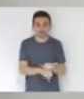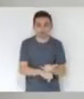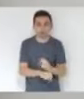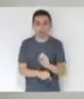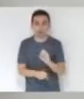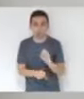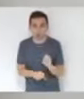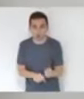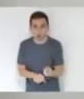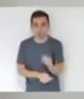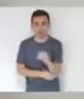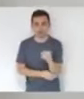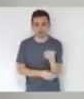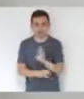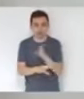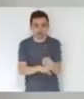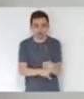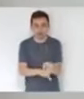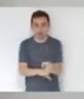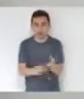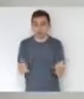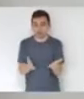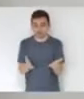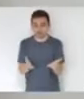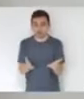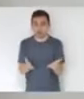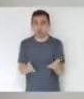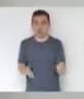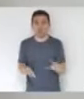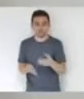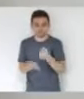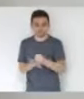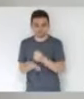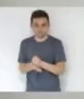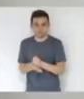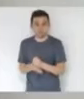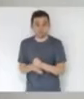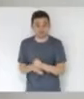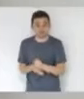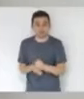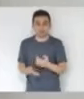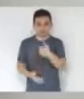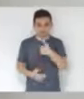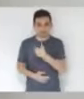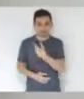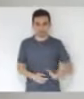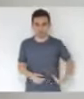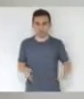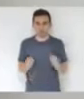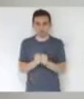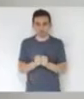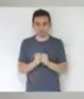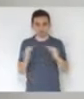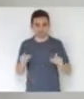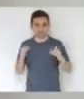emitir o passaporte. Agora, nos reunimos na quarta-feira passada, eu, o governador, mais o superintendente da Polícia